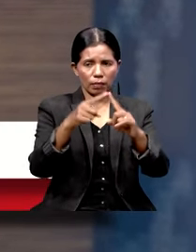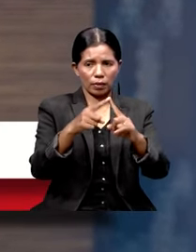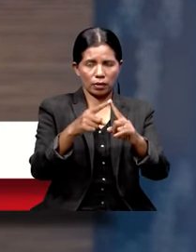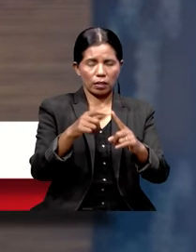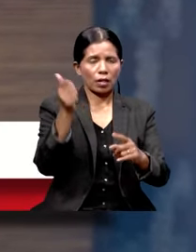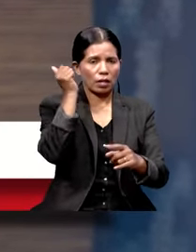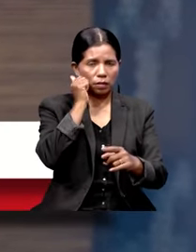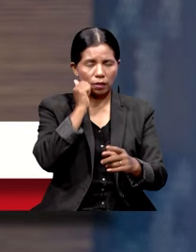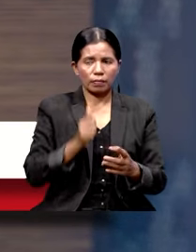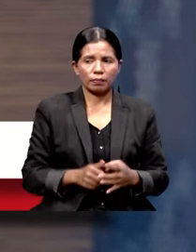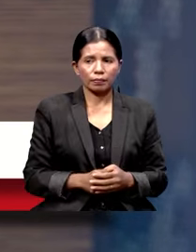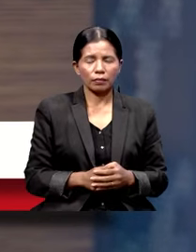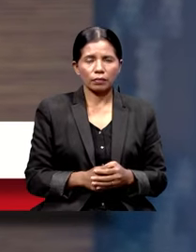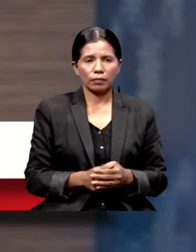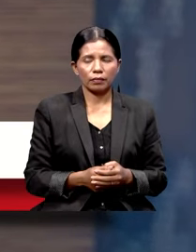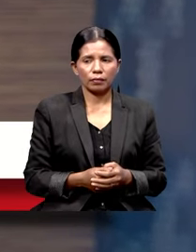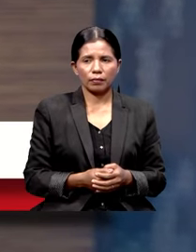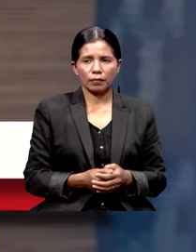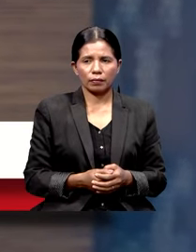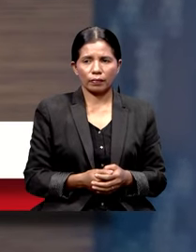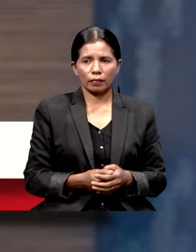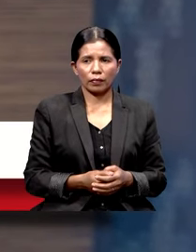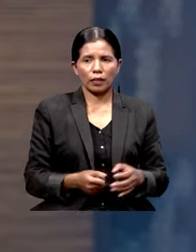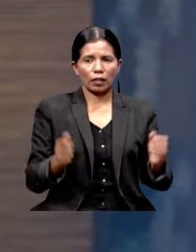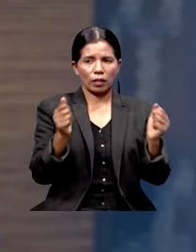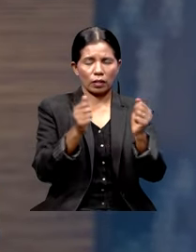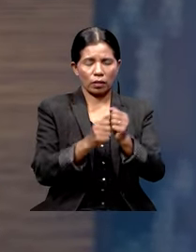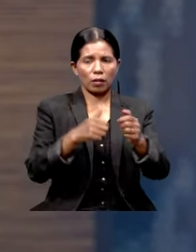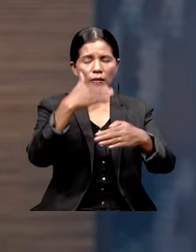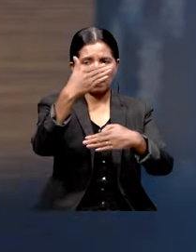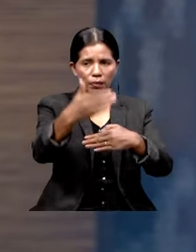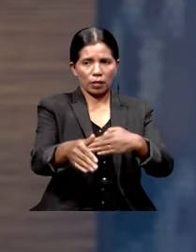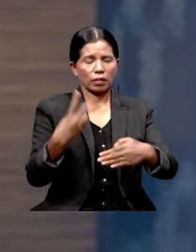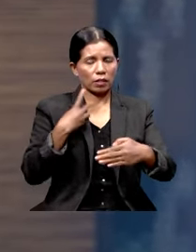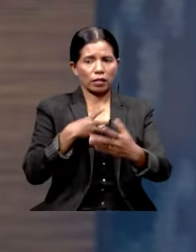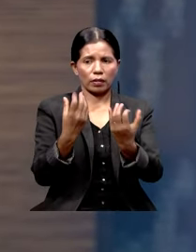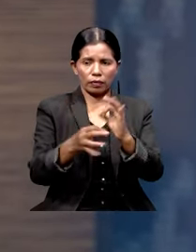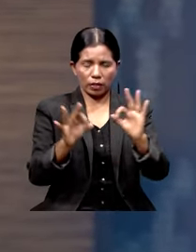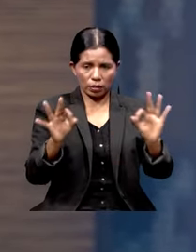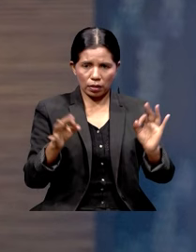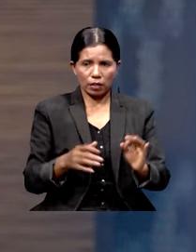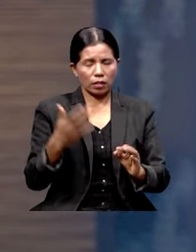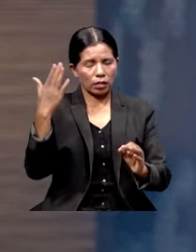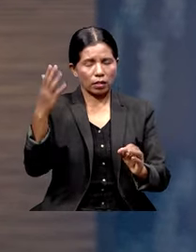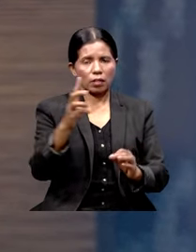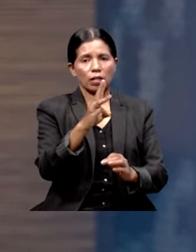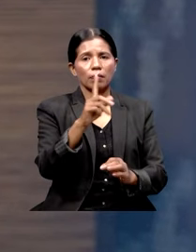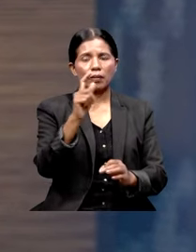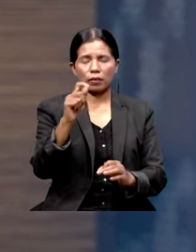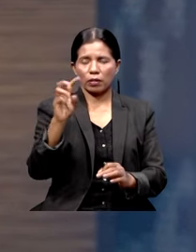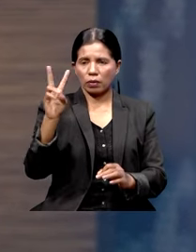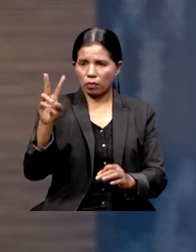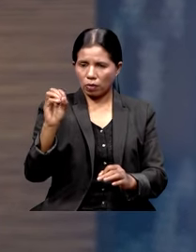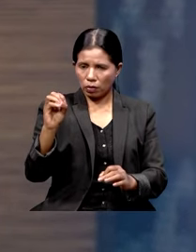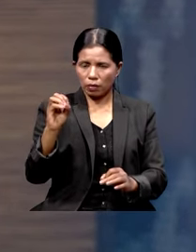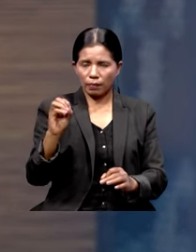basean. Então, oh, passo ida ne bem mais tali utiana. Iha WTO, mai be